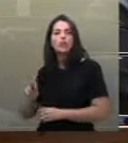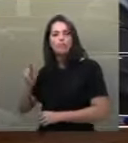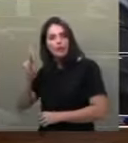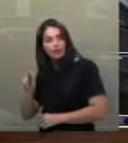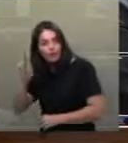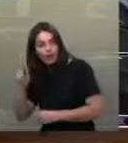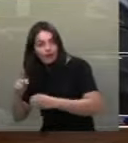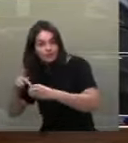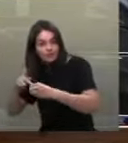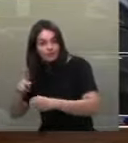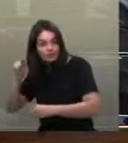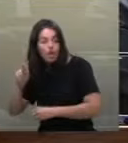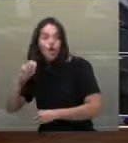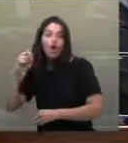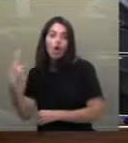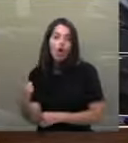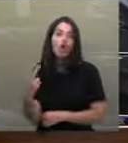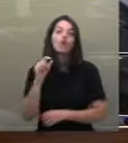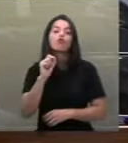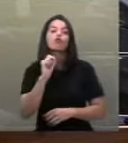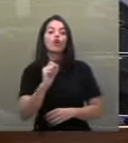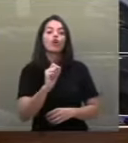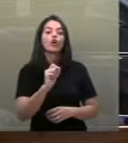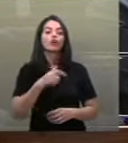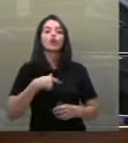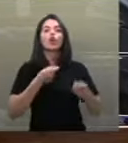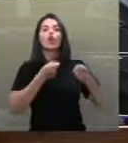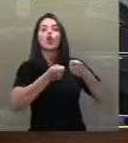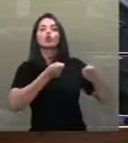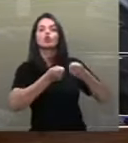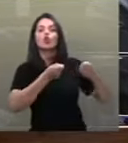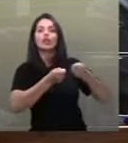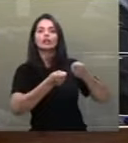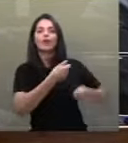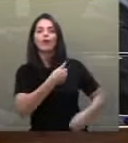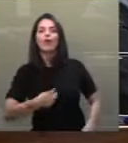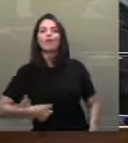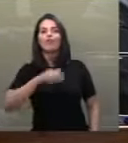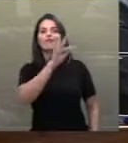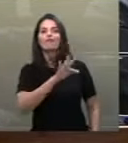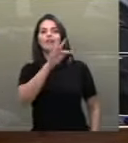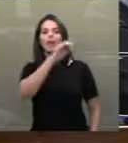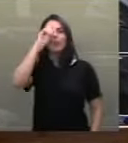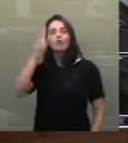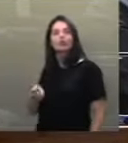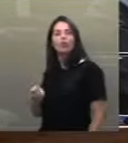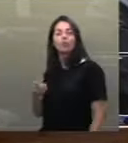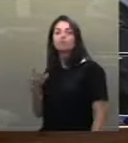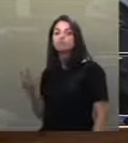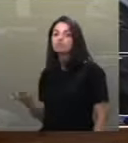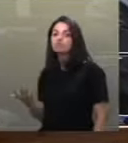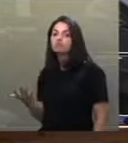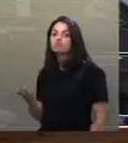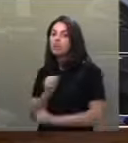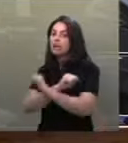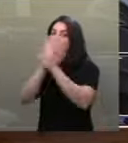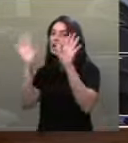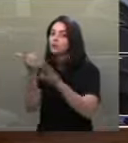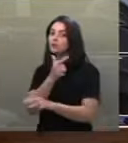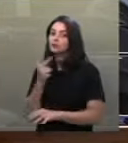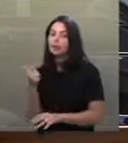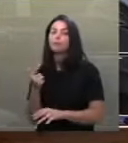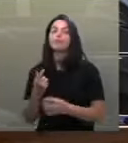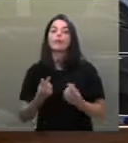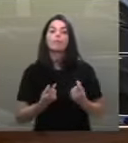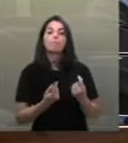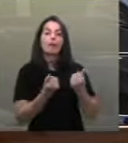se decorreu de ordem dada pelo acionista controlador, a União. O preço dos combustíveis no Brasil reflete